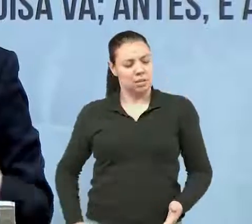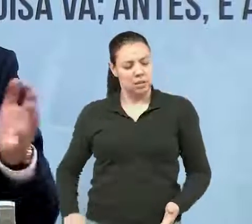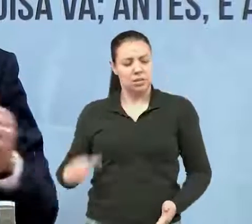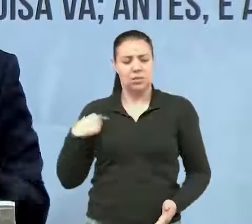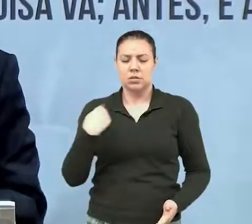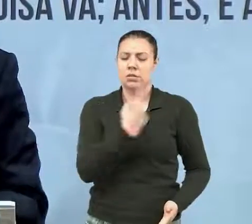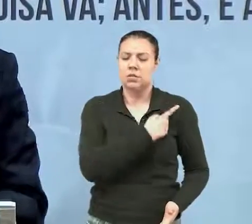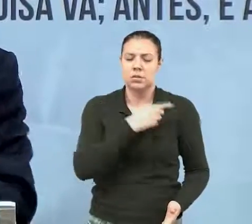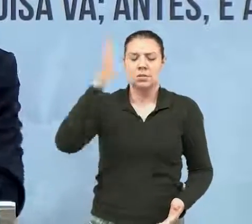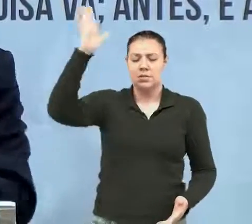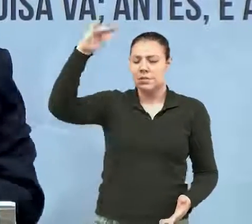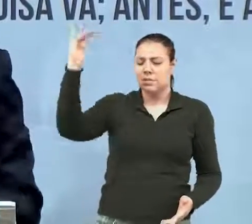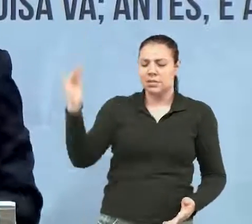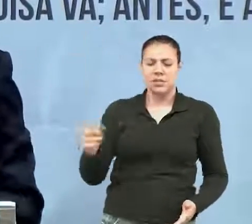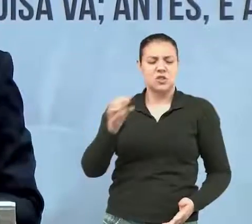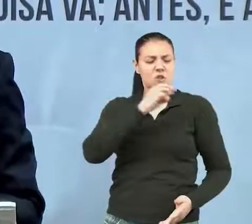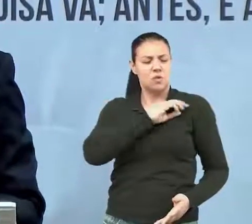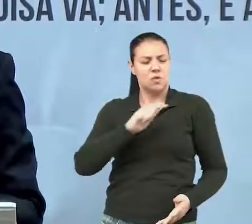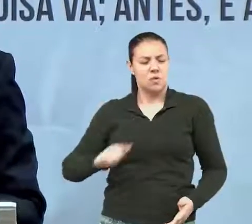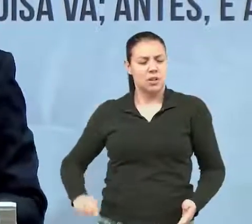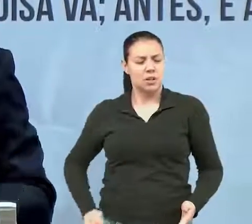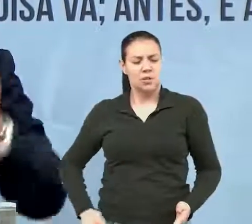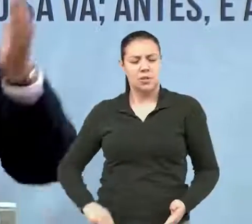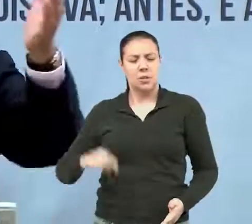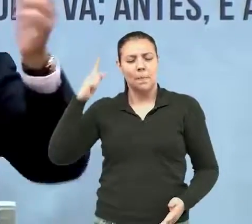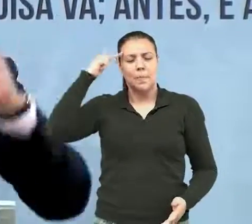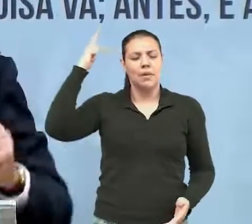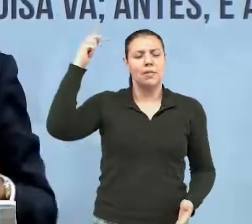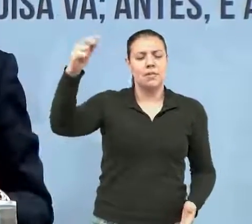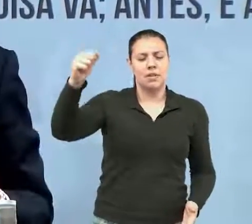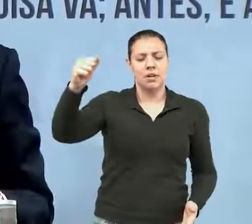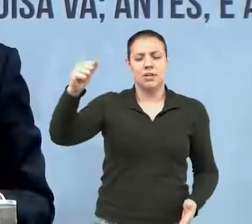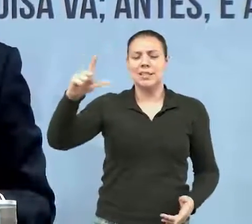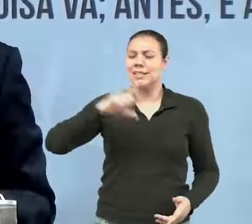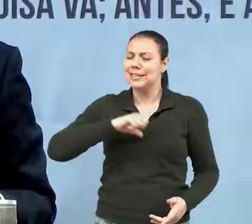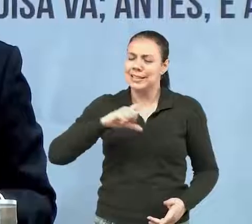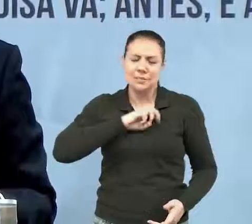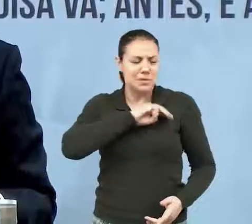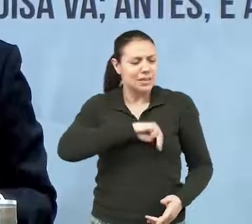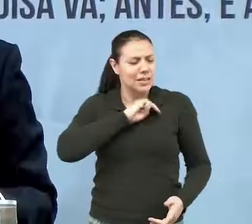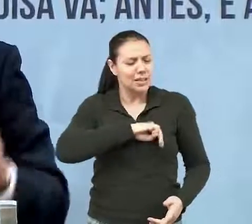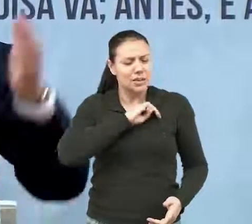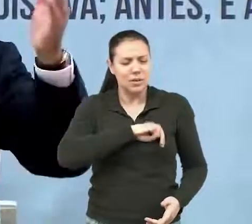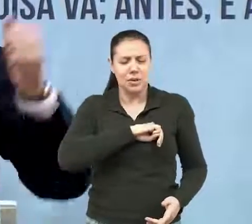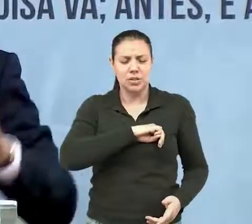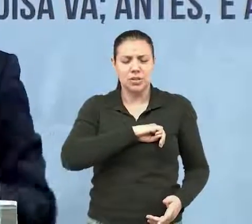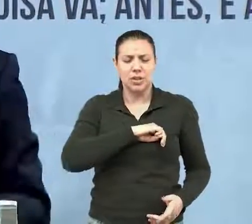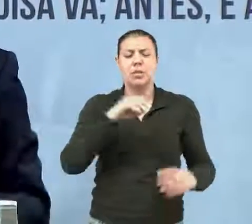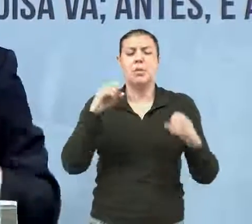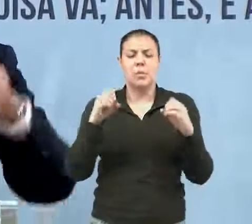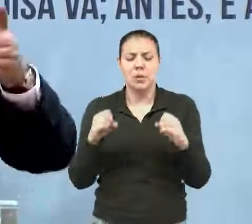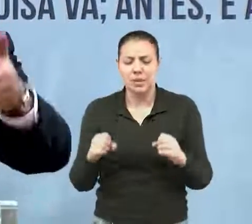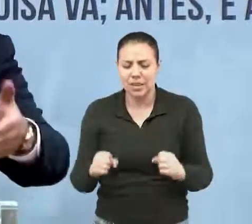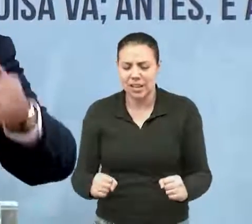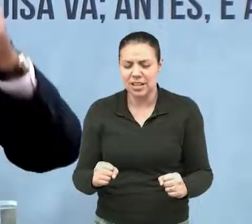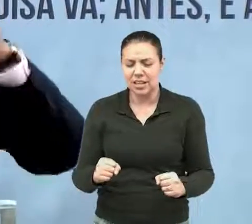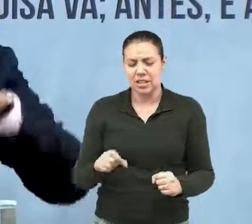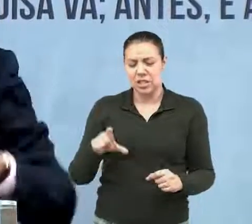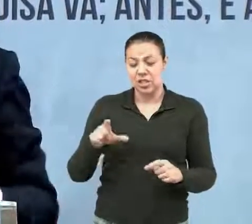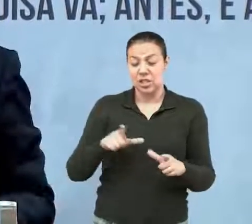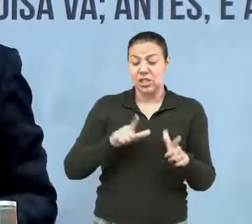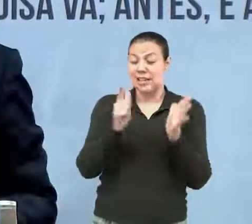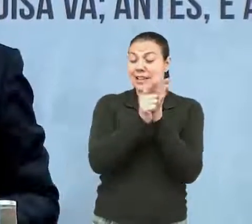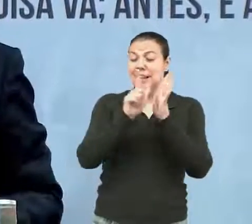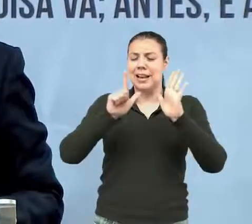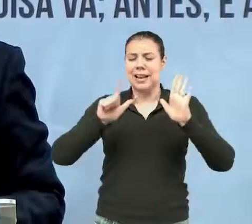país, aos governadores, aos prefeitos. Tem misericórdia, meu Deus, do poder legislativo. Tem misericórdia